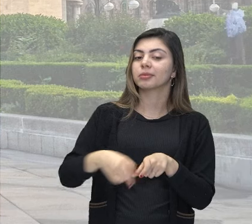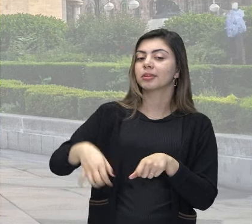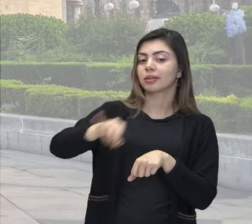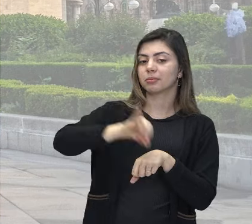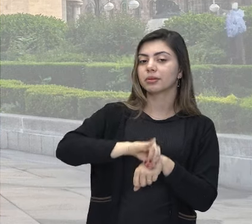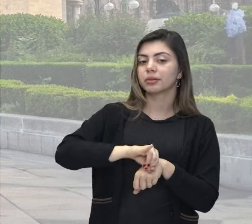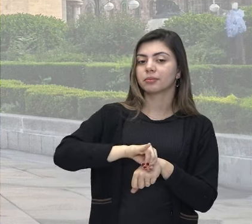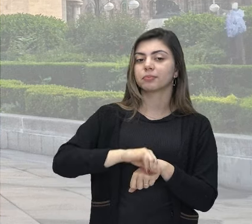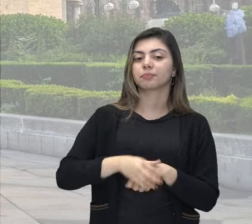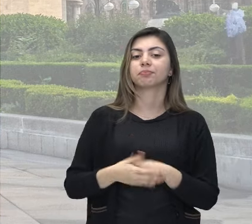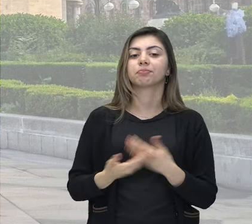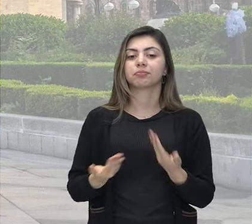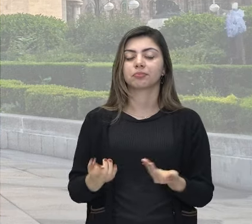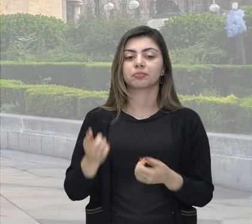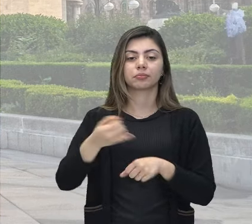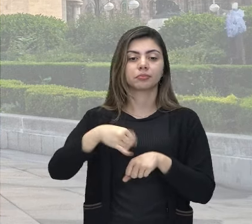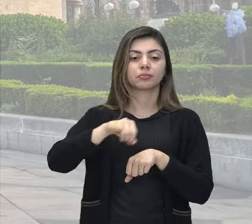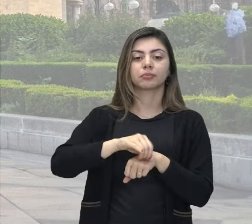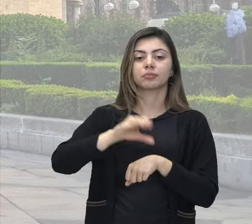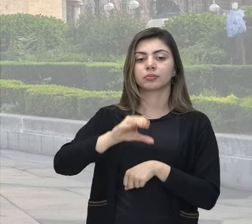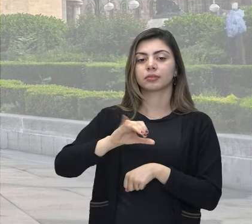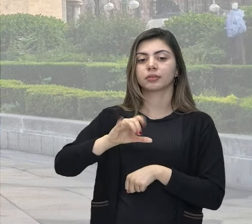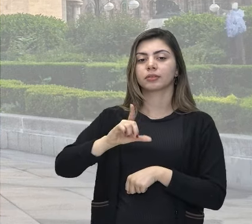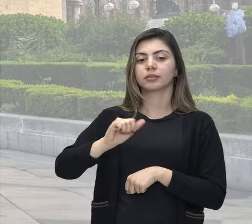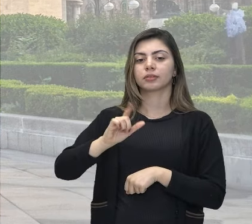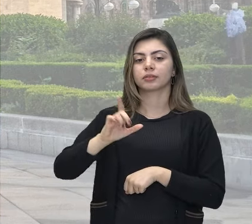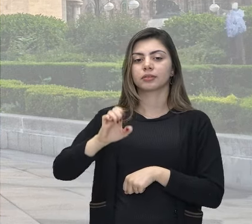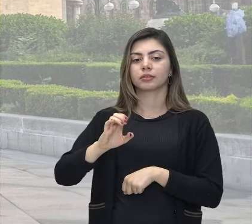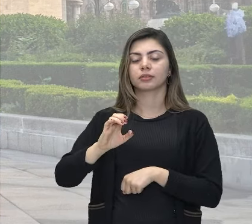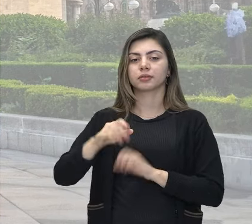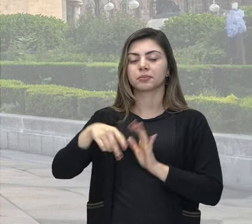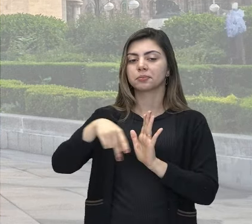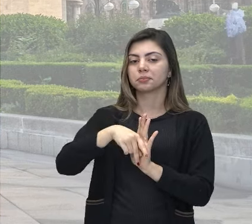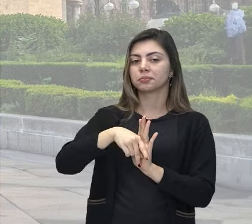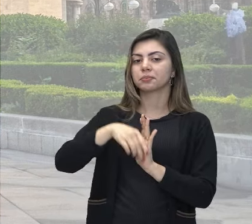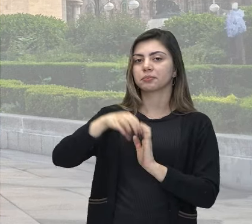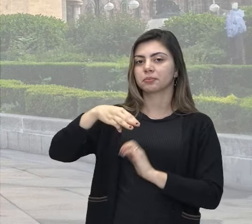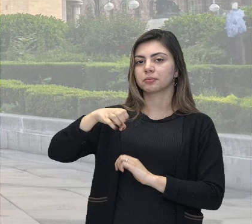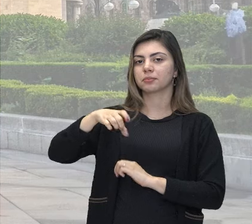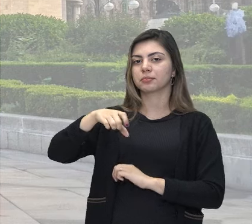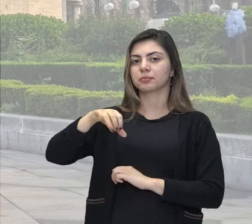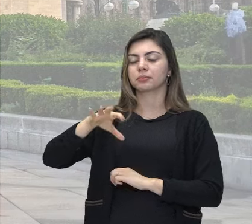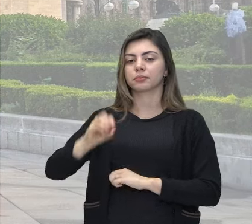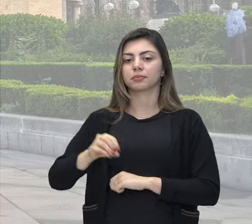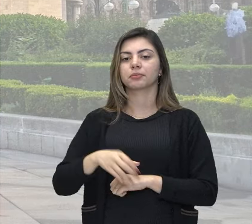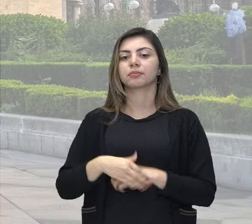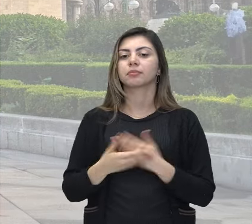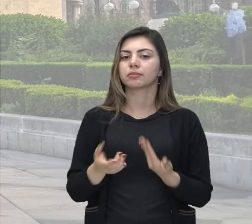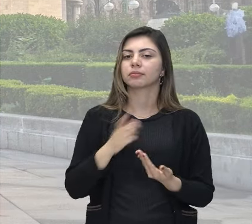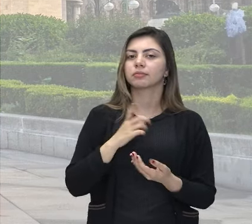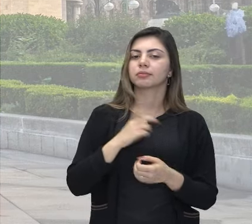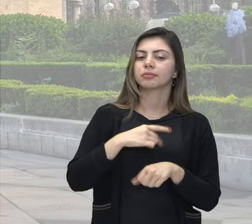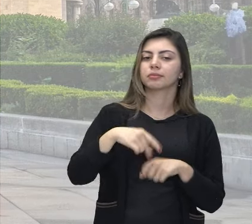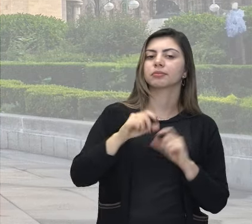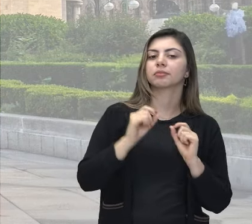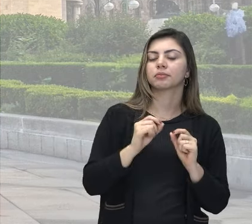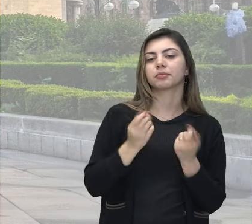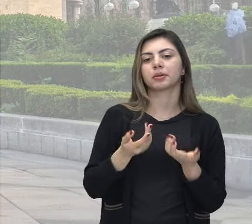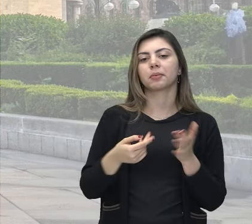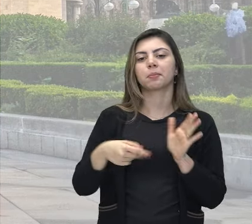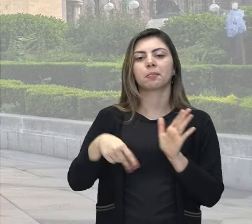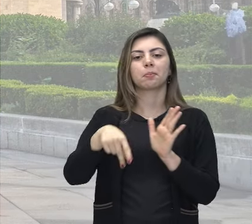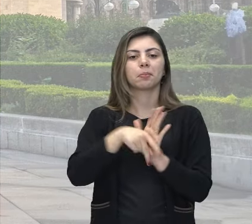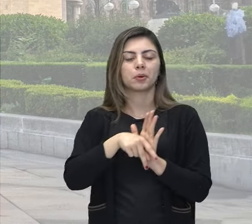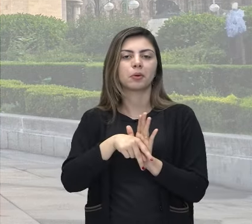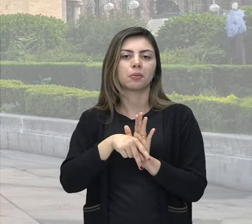ok? A cidade do México, né? Vamos ter o país ali, Estados Unidos mexicano, mais conhecido